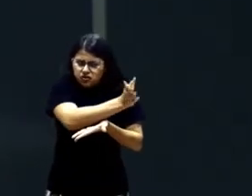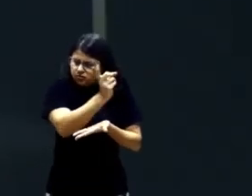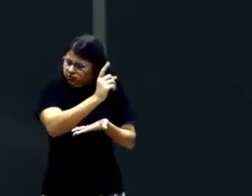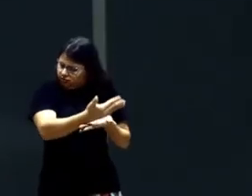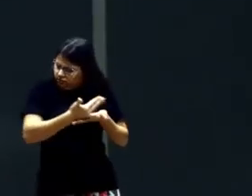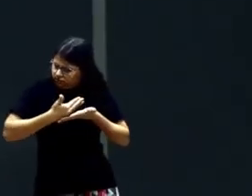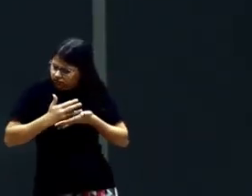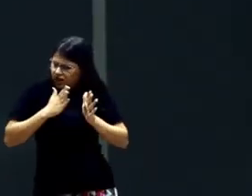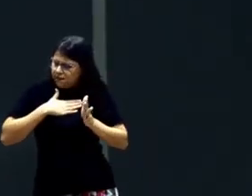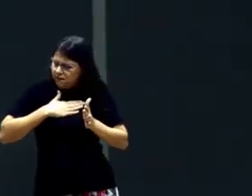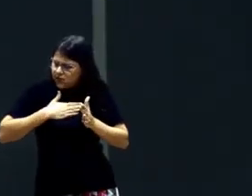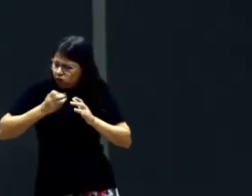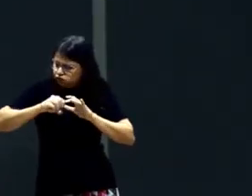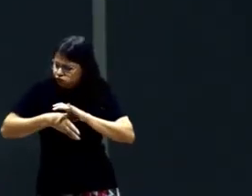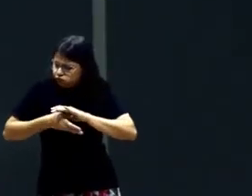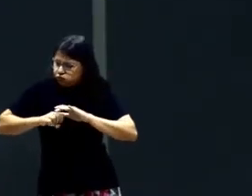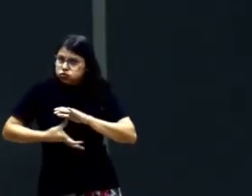Nem na família ele divide.